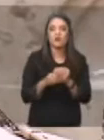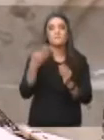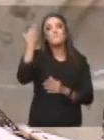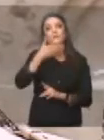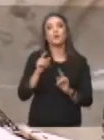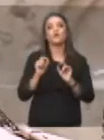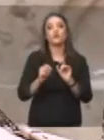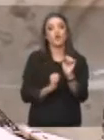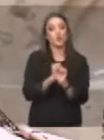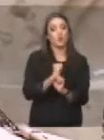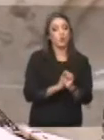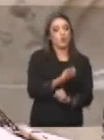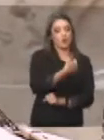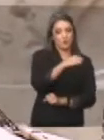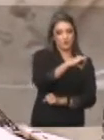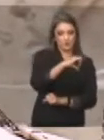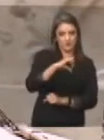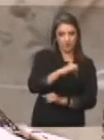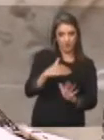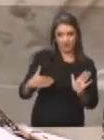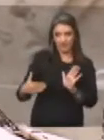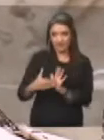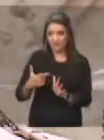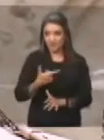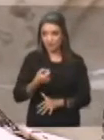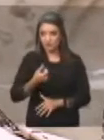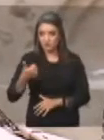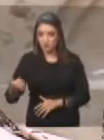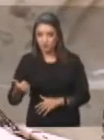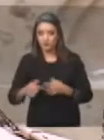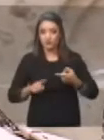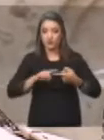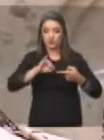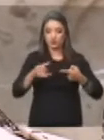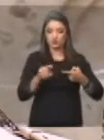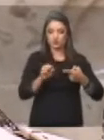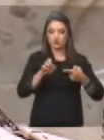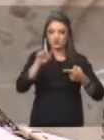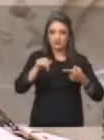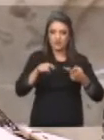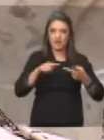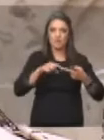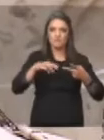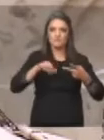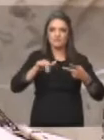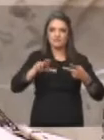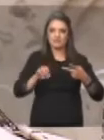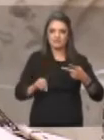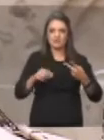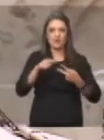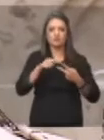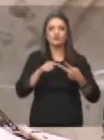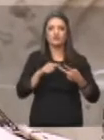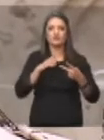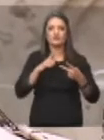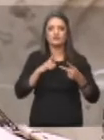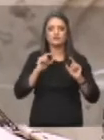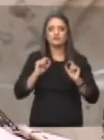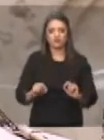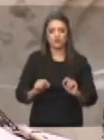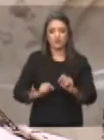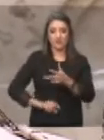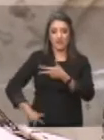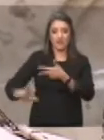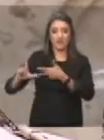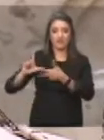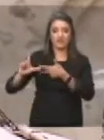99 e 2001, José Francisco Pereira Filho e Marcelo Amorim dos Santos ocuparam simultaneamente cargos no Poder